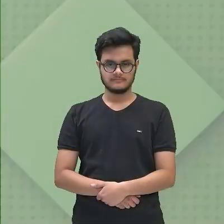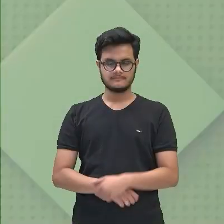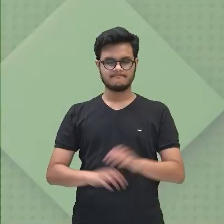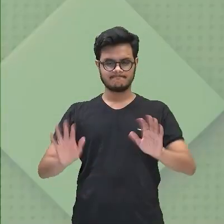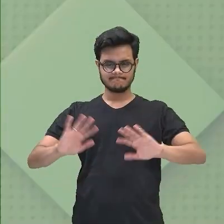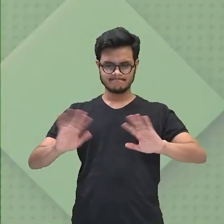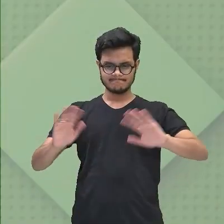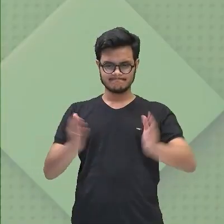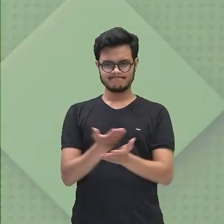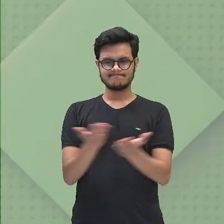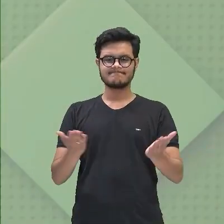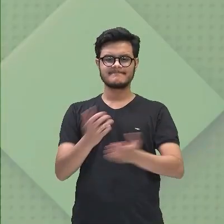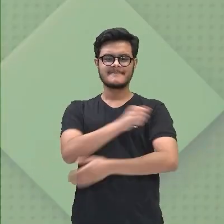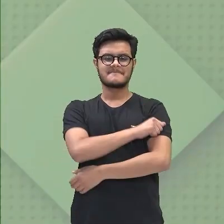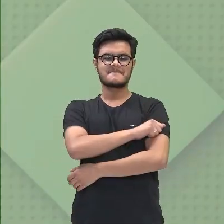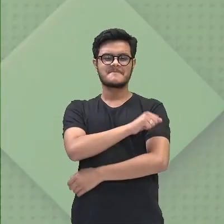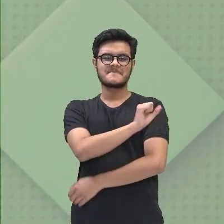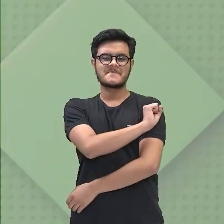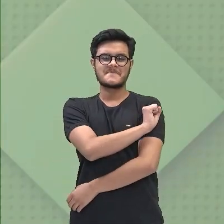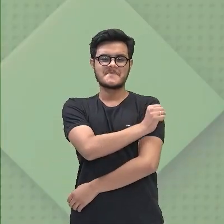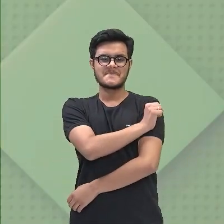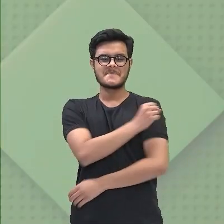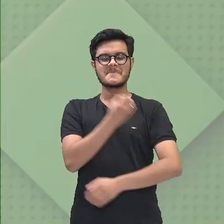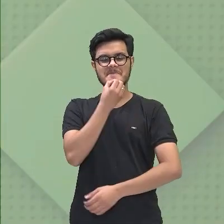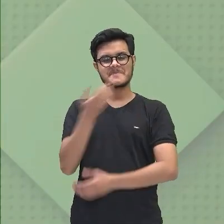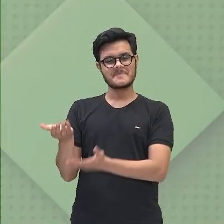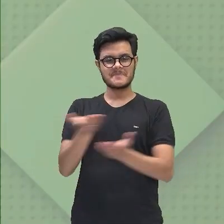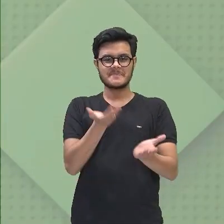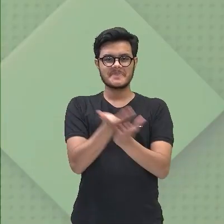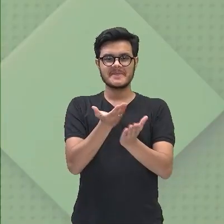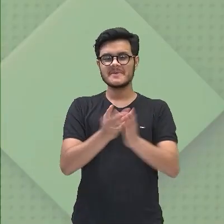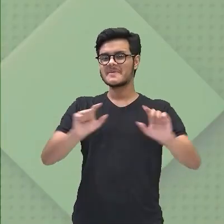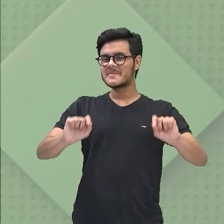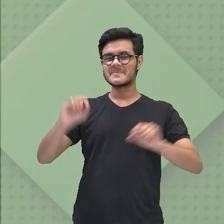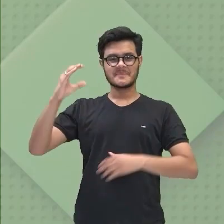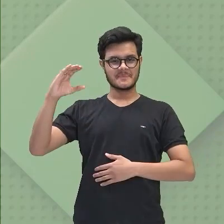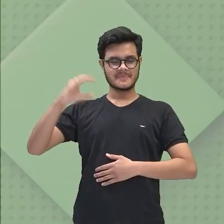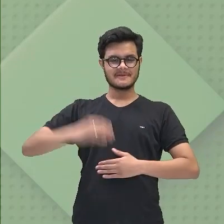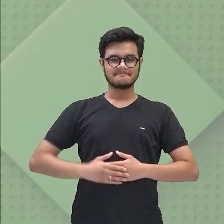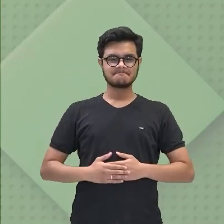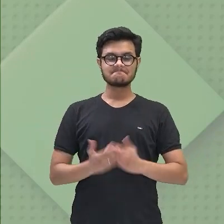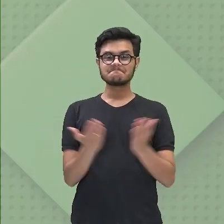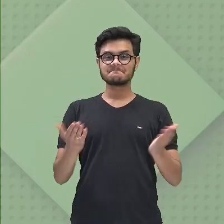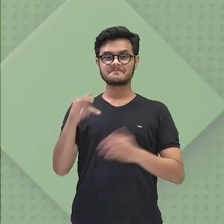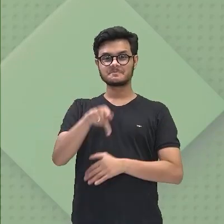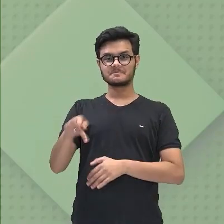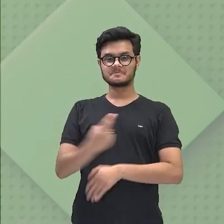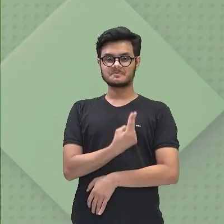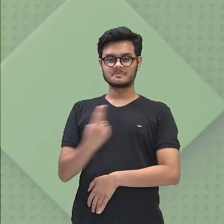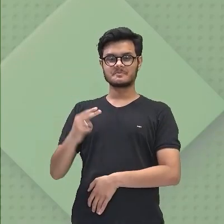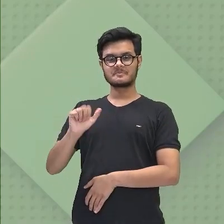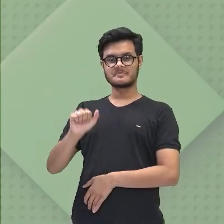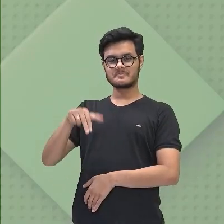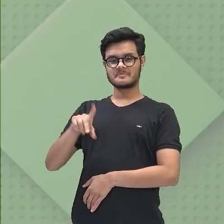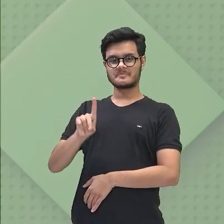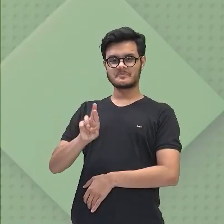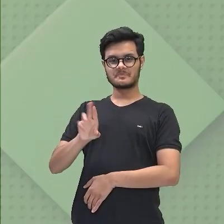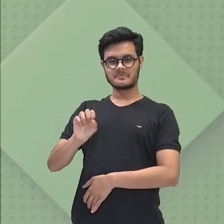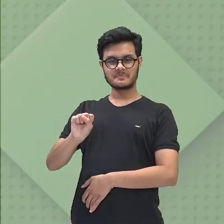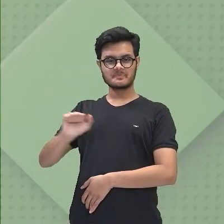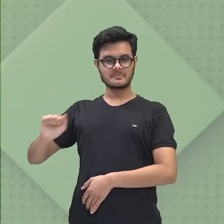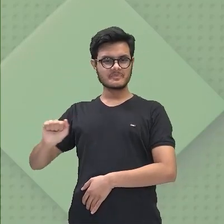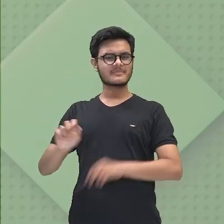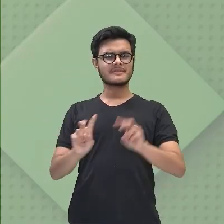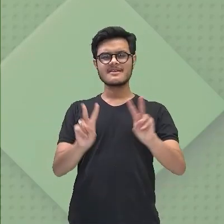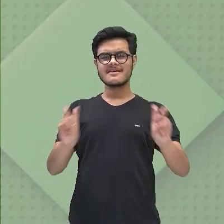Olá, alunos do 8º ano, sejam muito bem-vindos a mais uma aula de ciências. Eu sou a professora Andressa Primavera e agora nós vamos ver qual é